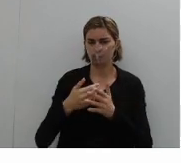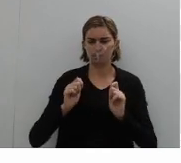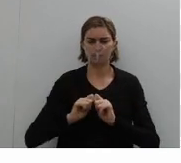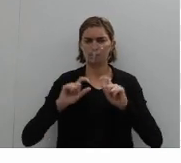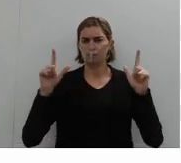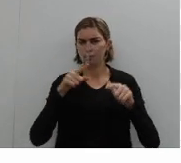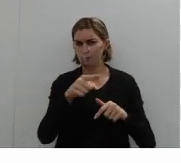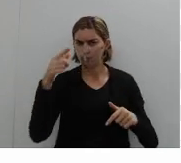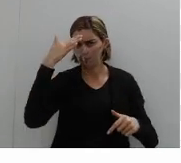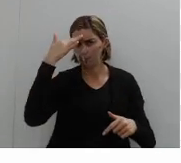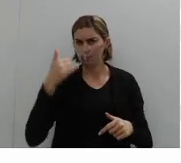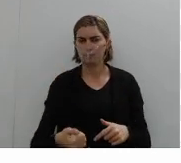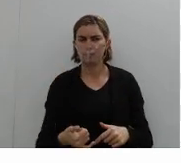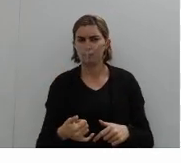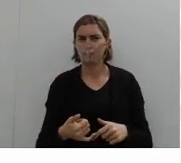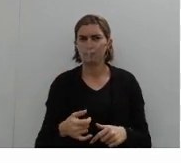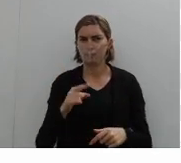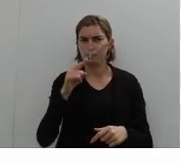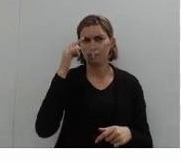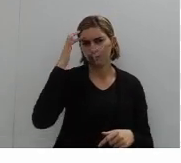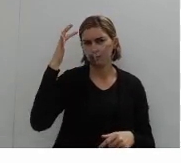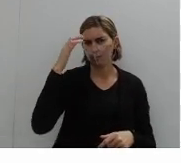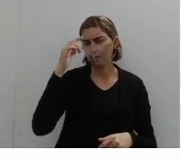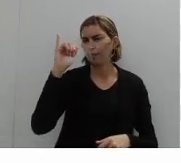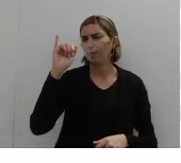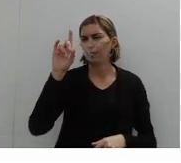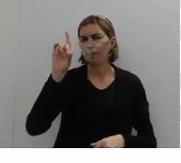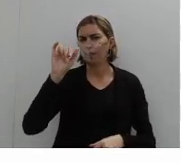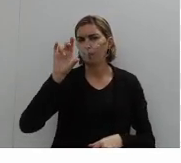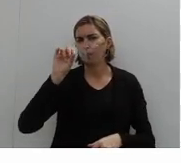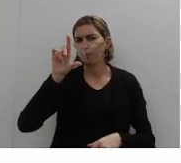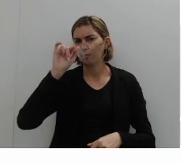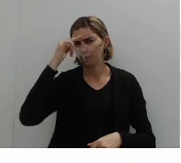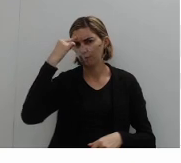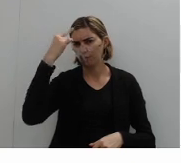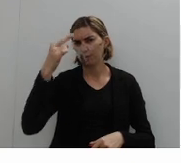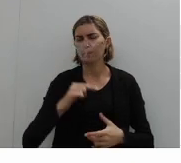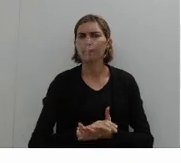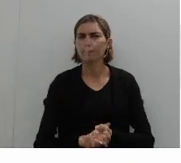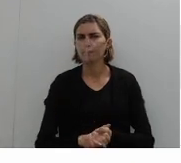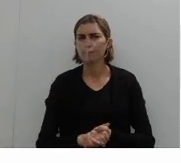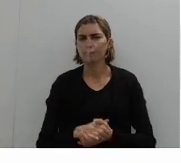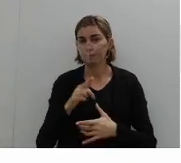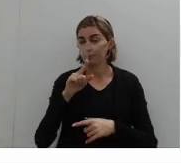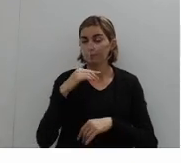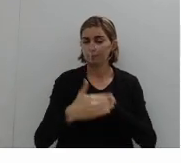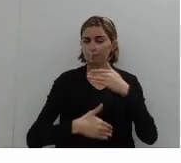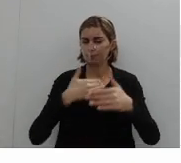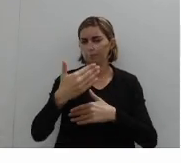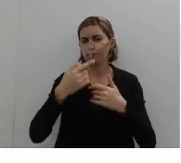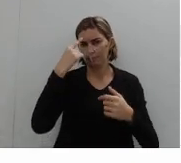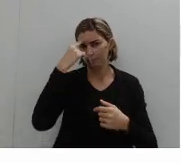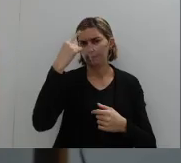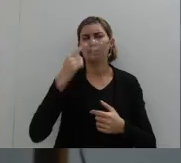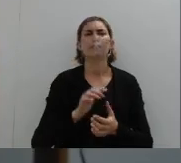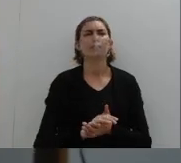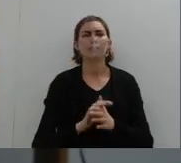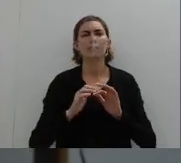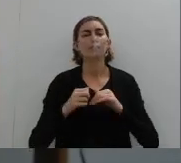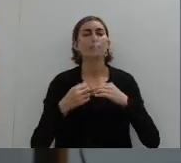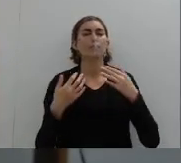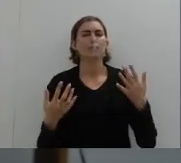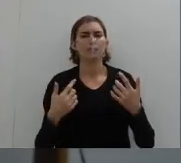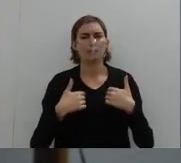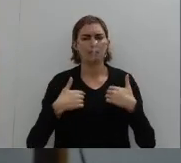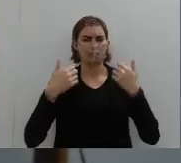você sabia o que é ideologia? Olha só, esse processo ideológico no qual